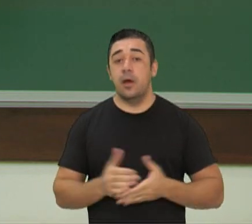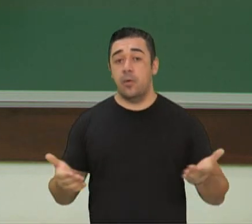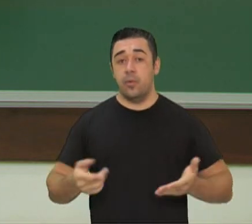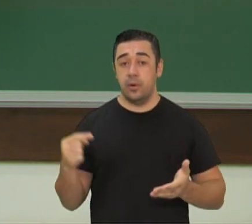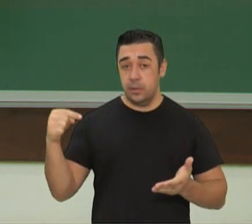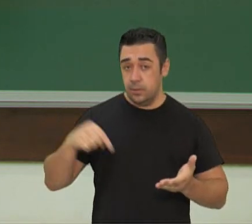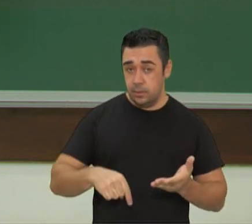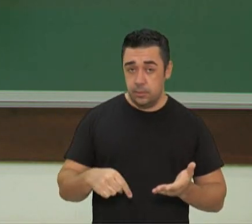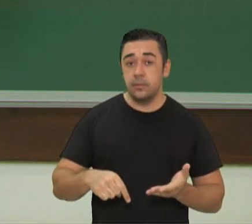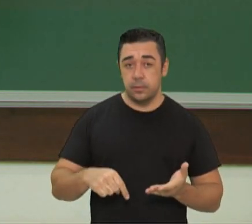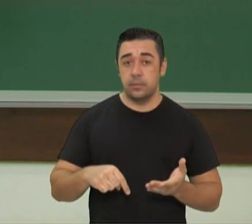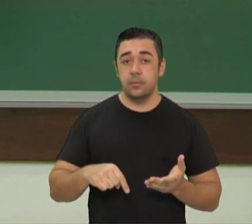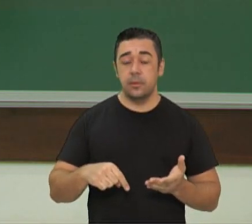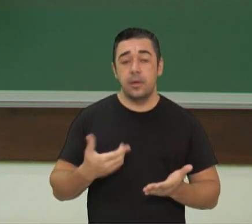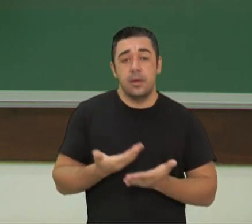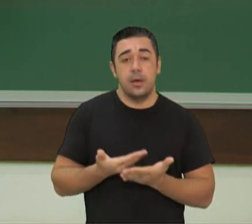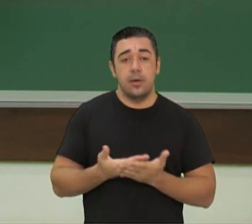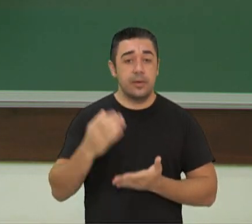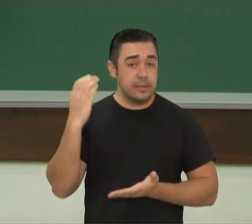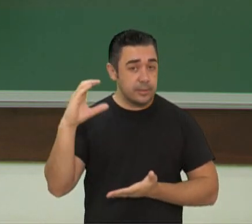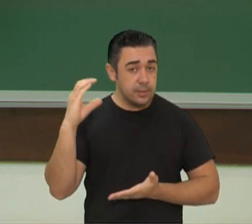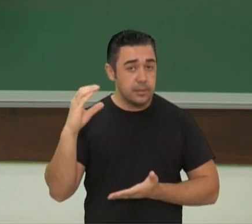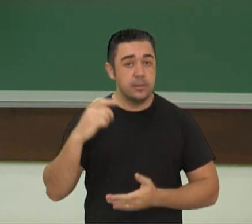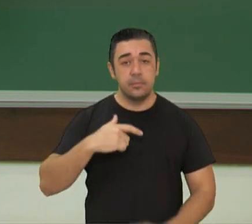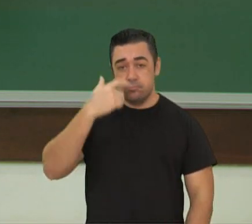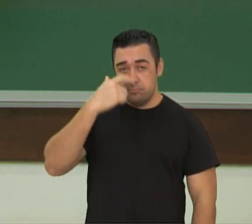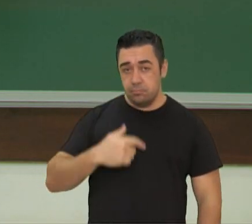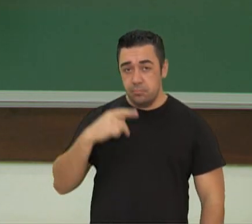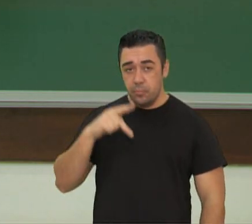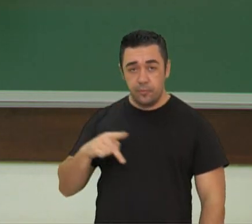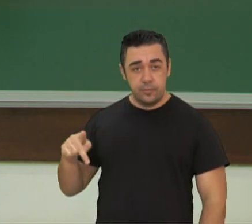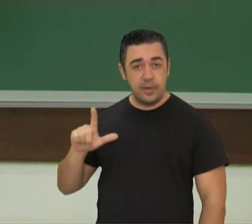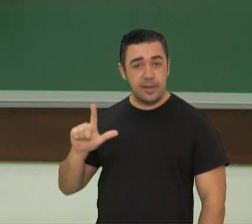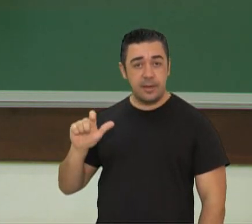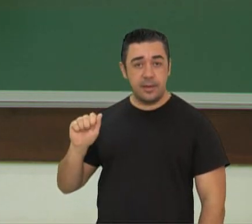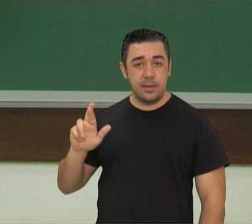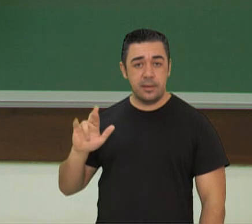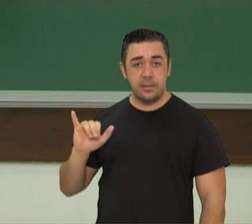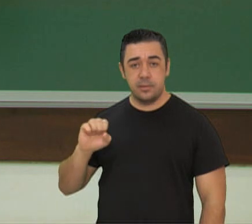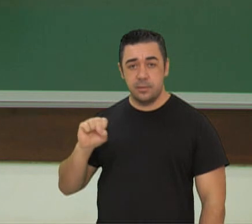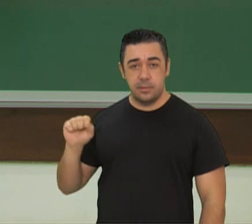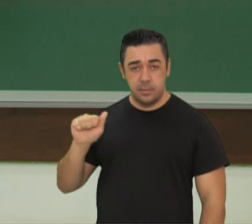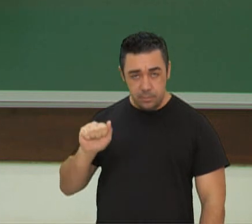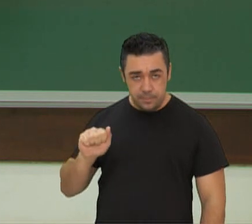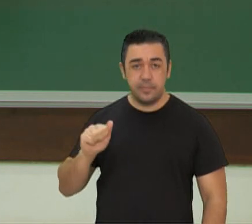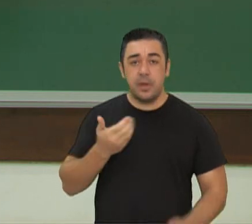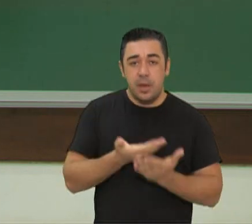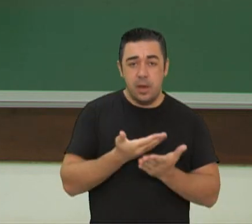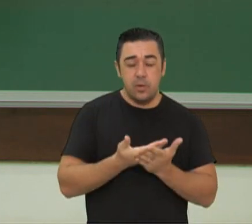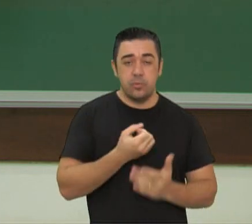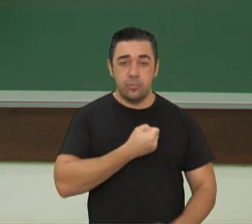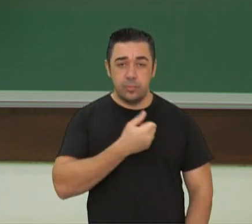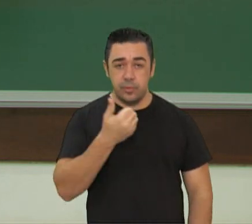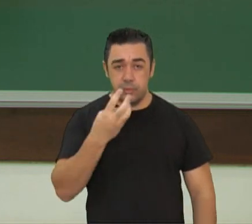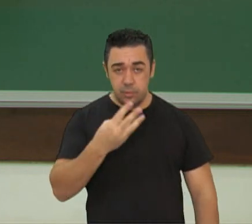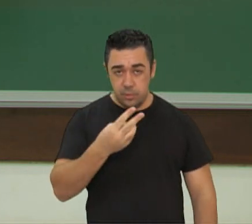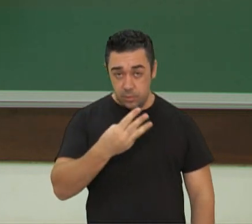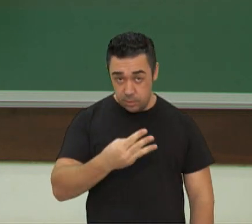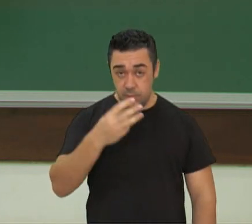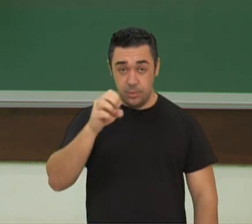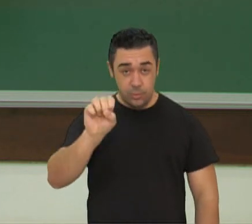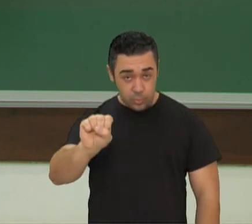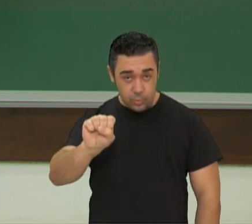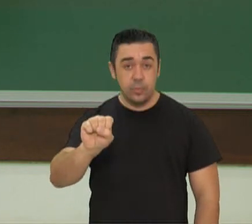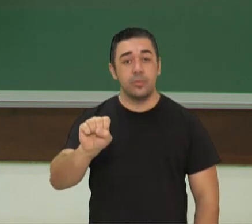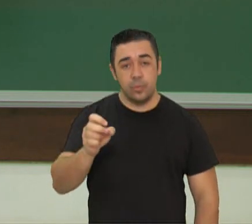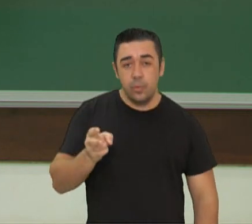aqui mais uma vez, mais uma aula de ciências comigo, professora Larissa, aula 38, e nós vamos dar continuidade